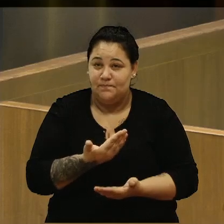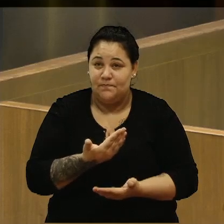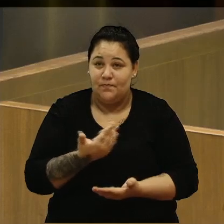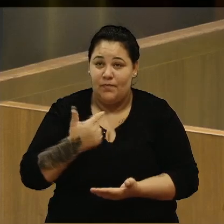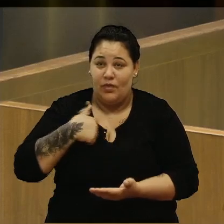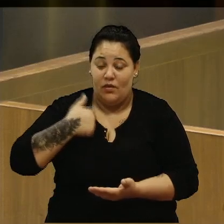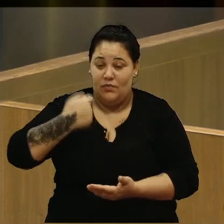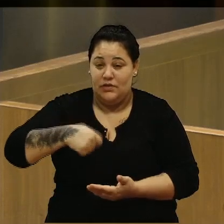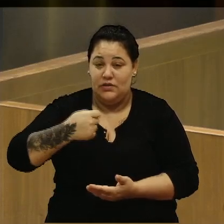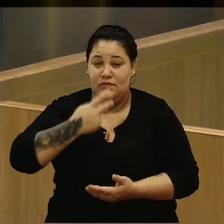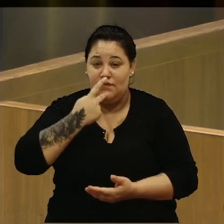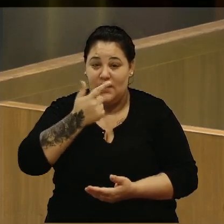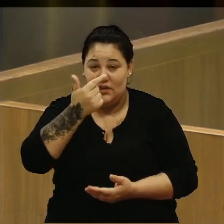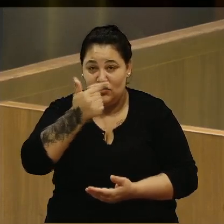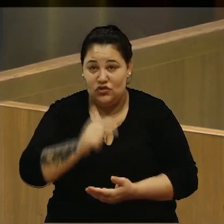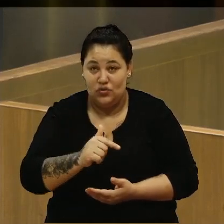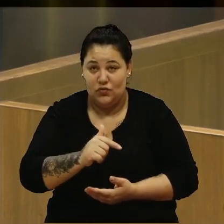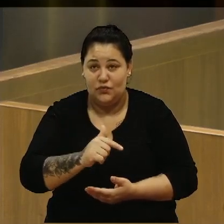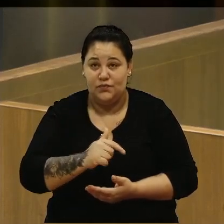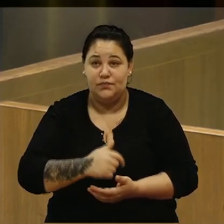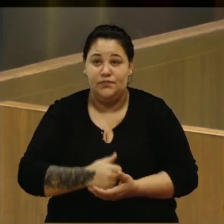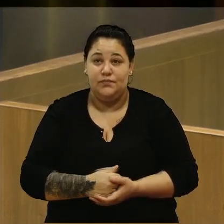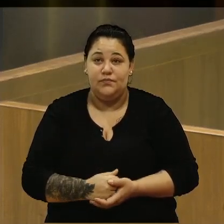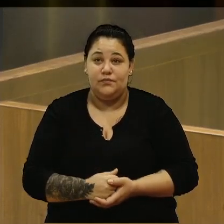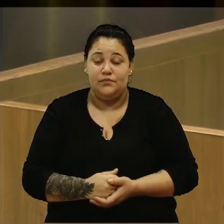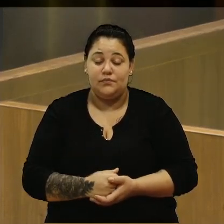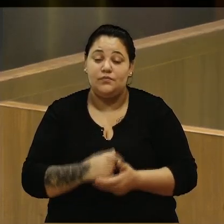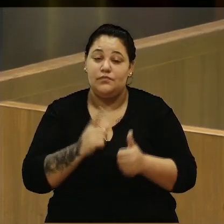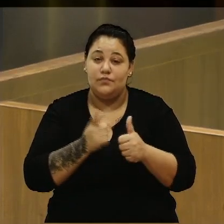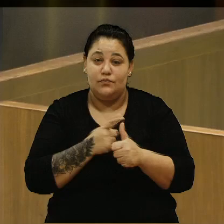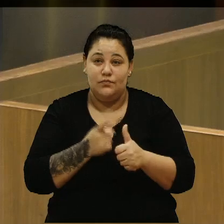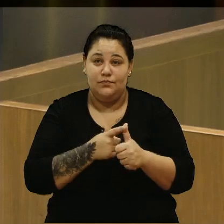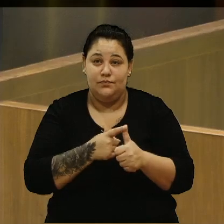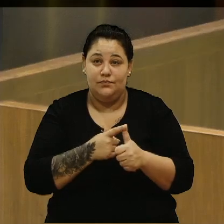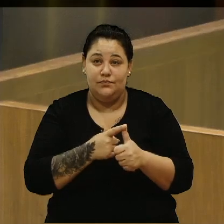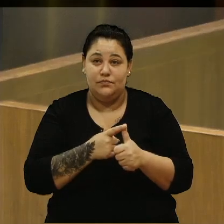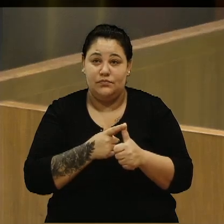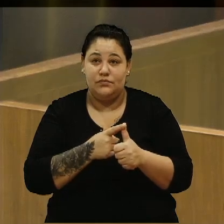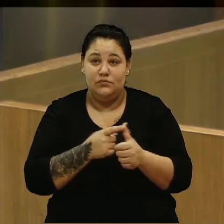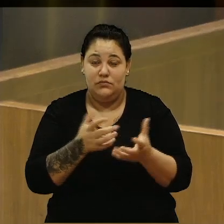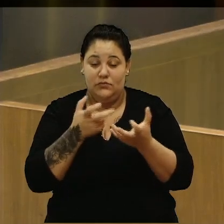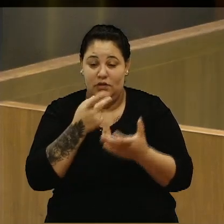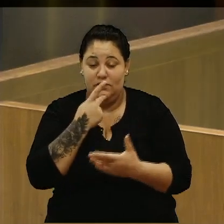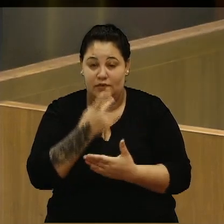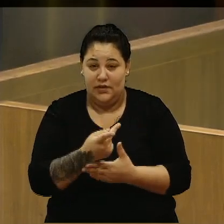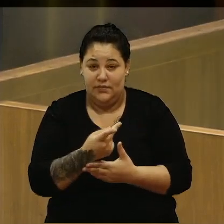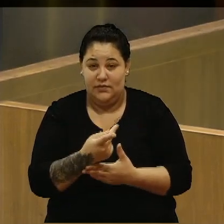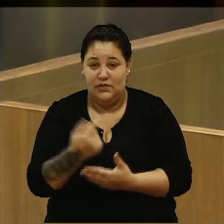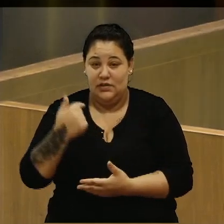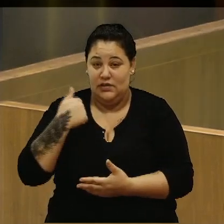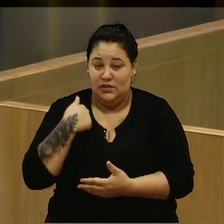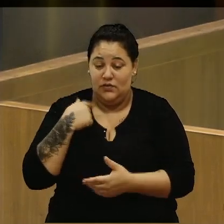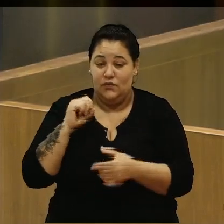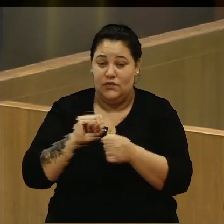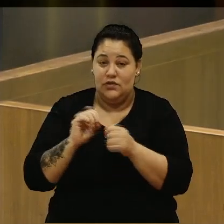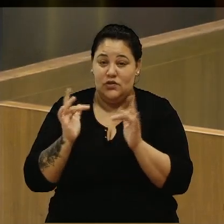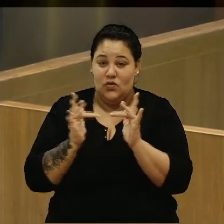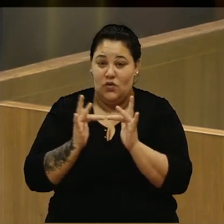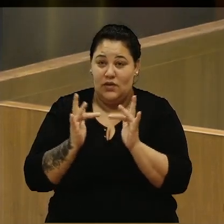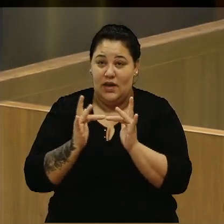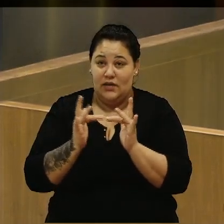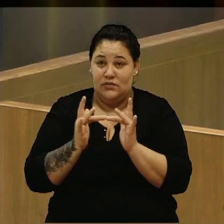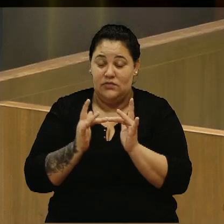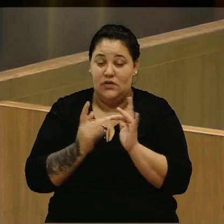que reforçar aqui novamente. Primeiro, eu quero dizer que eu entrei em contato com as